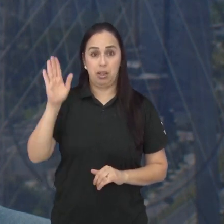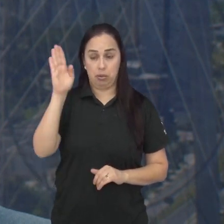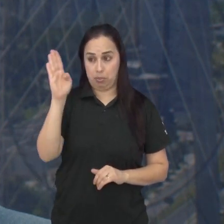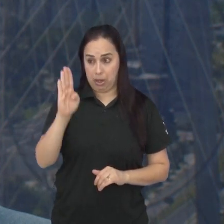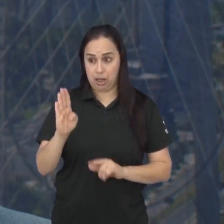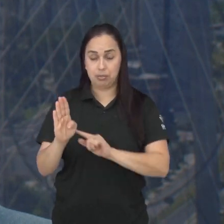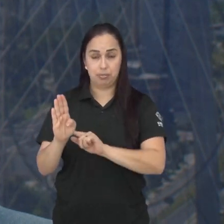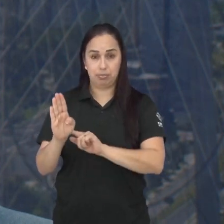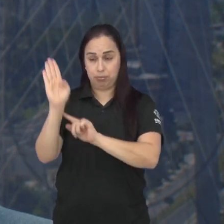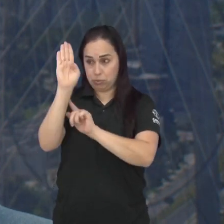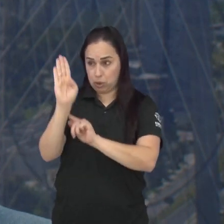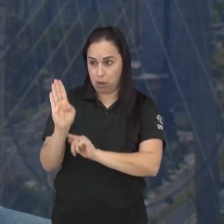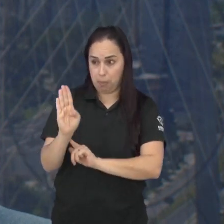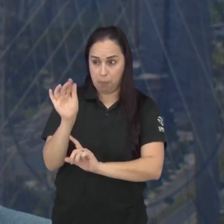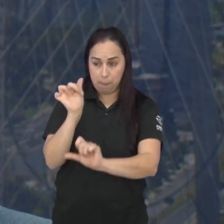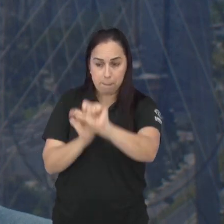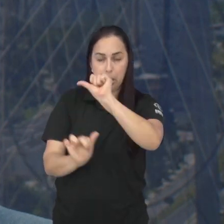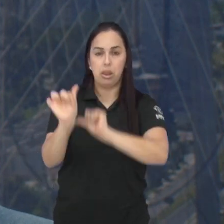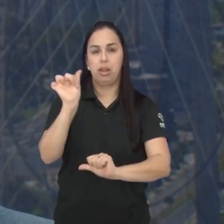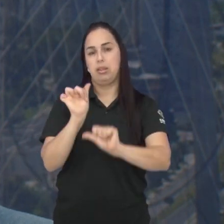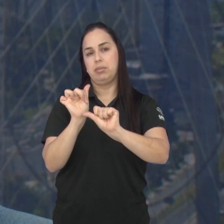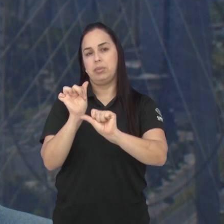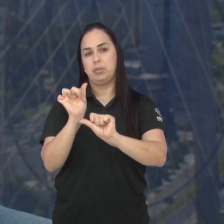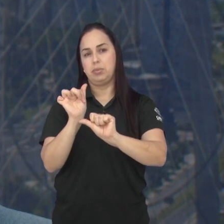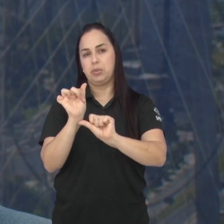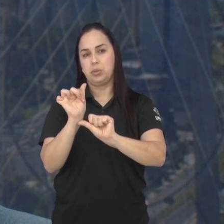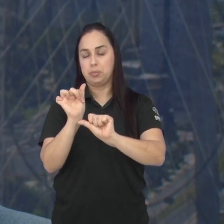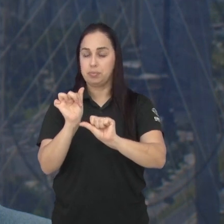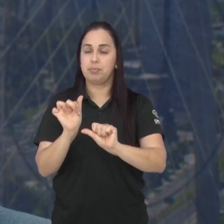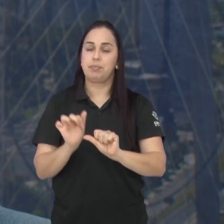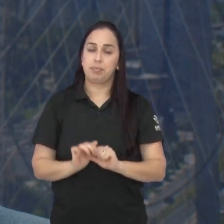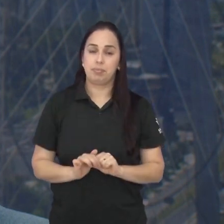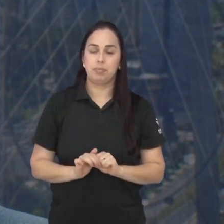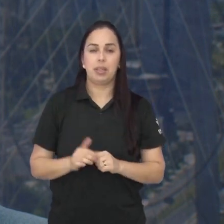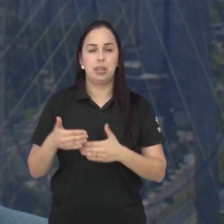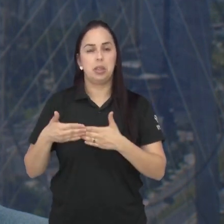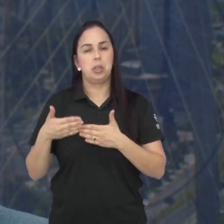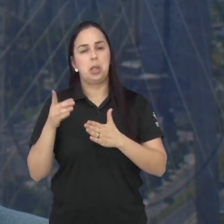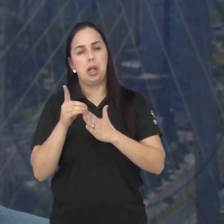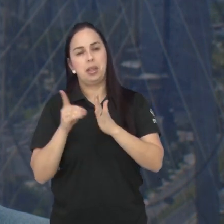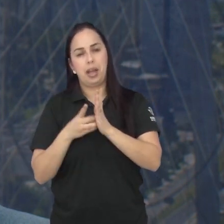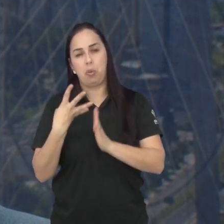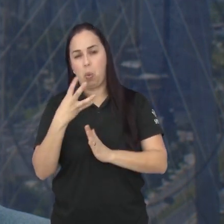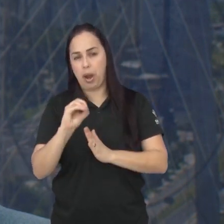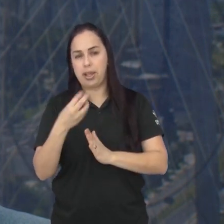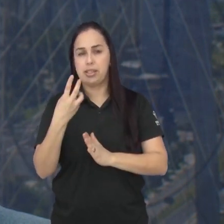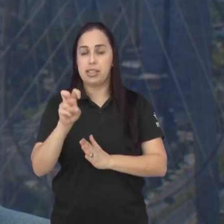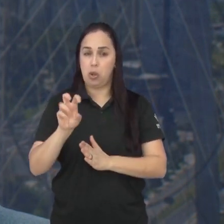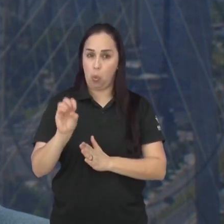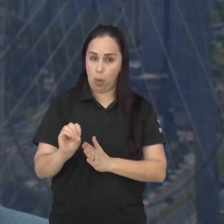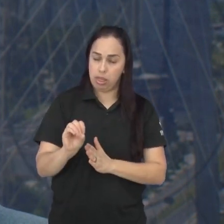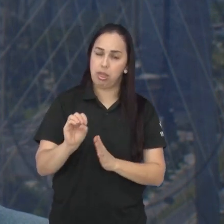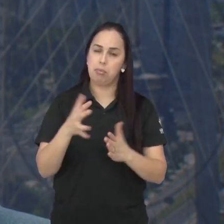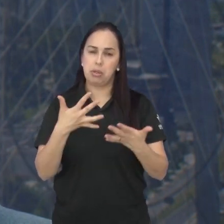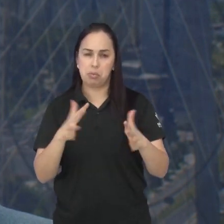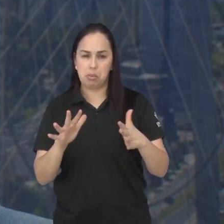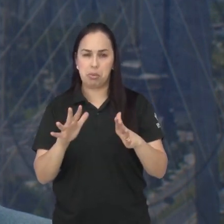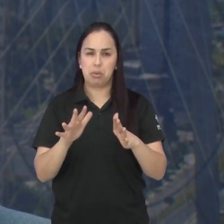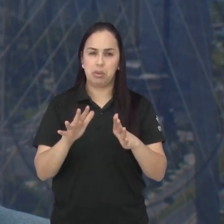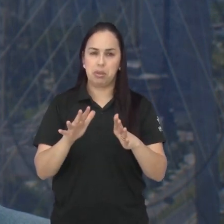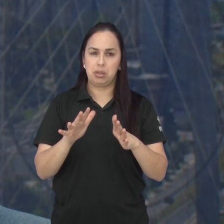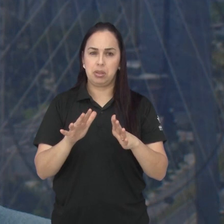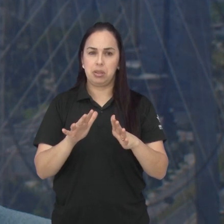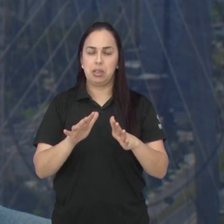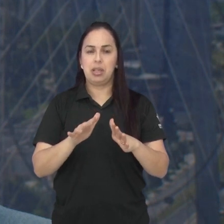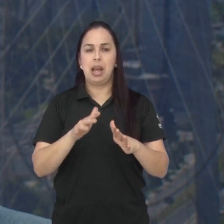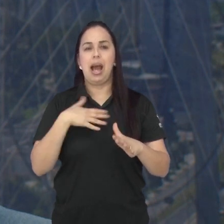de Brasil, vivenciou, né, com a urbanização. Então, a partir da década de 40, 50, a gente tem o crescimento das